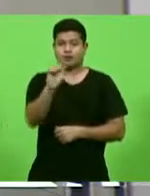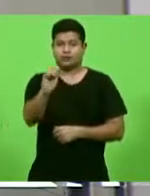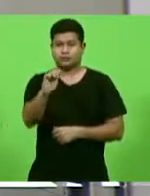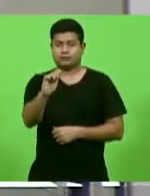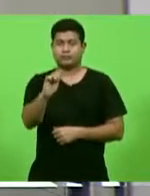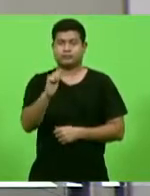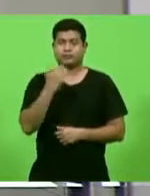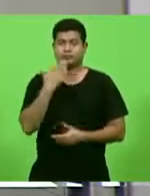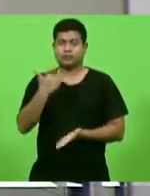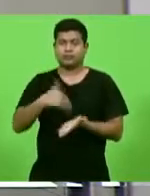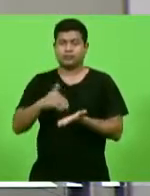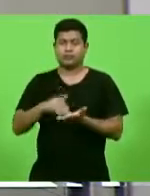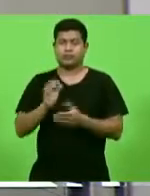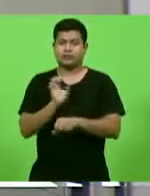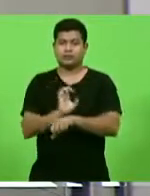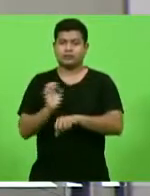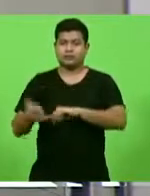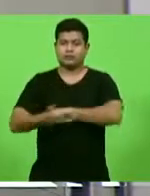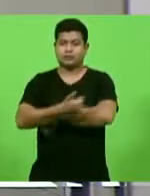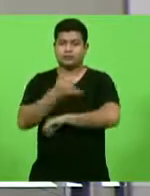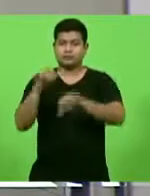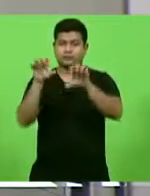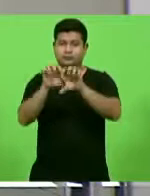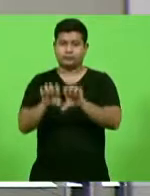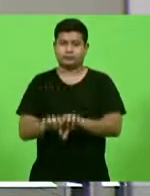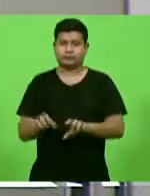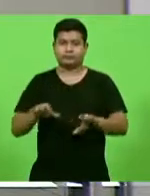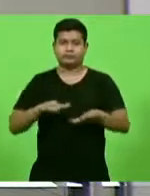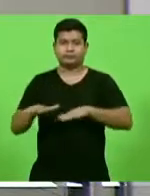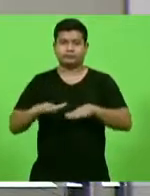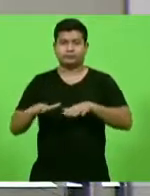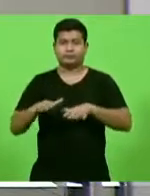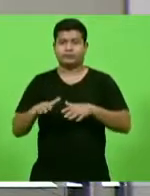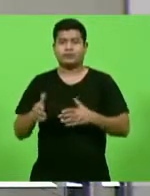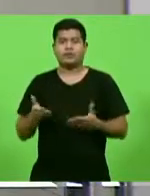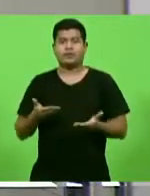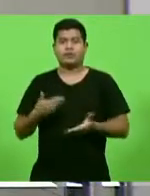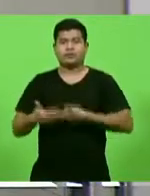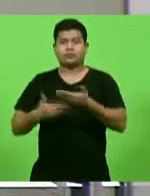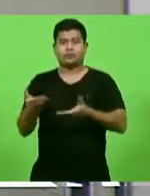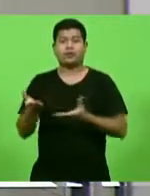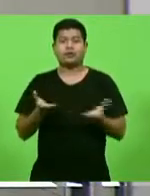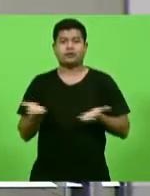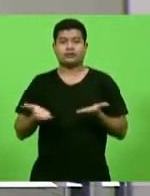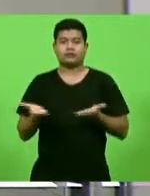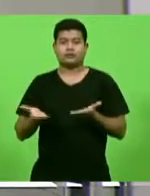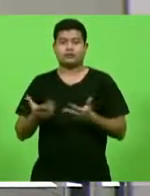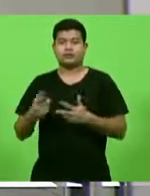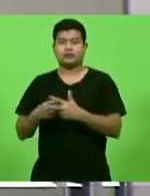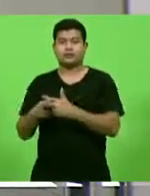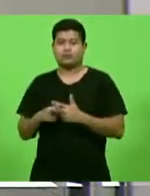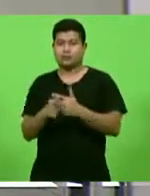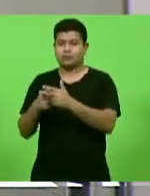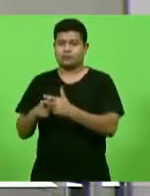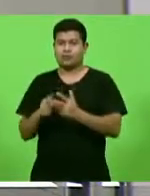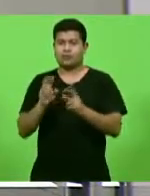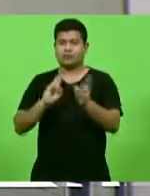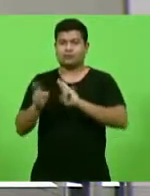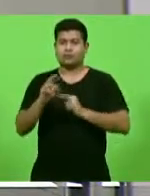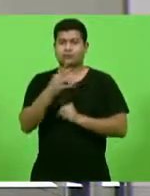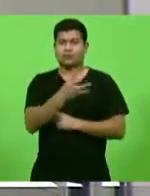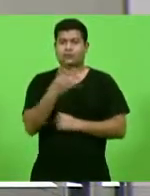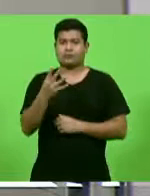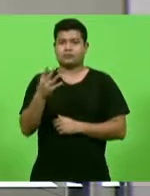solicitando ao secretário de Estado da Infraestrutura e Mobilidade informações acerca do processo licitatório para a revitalização da rodovia